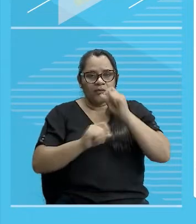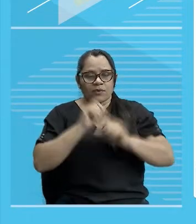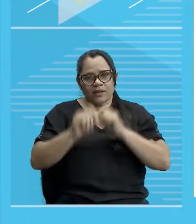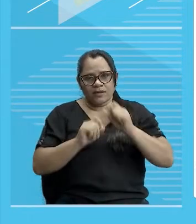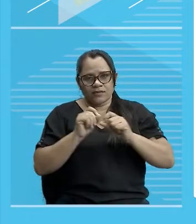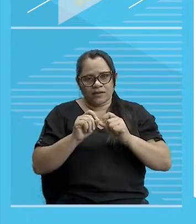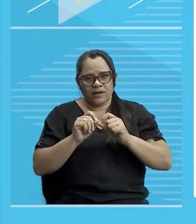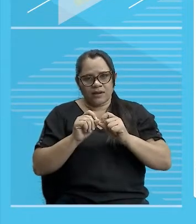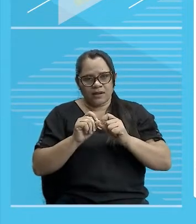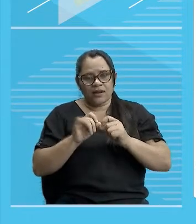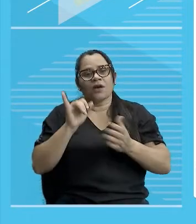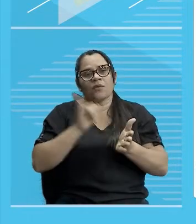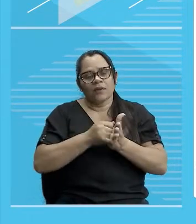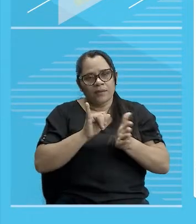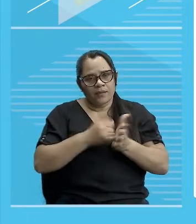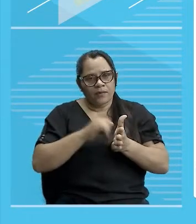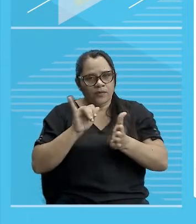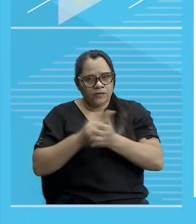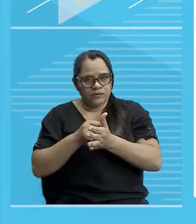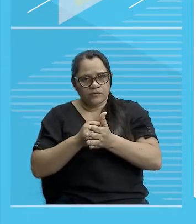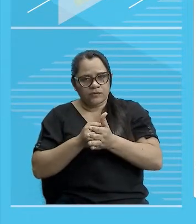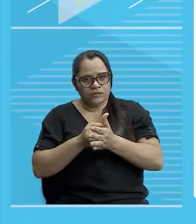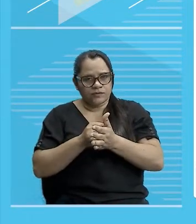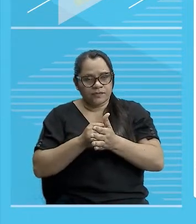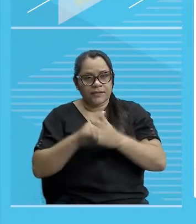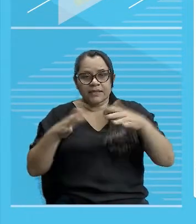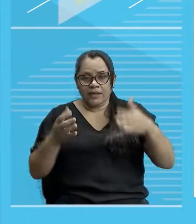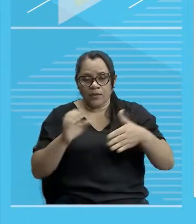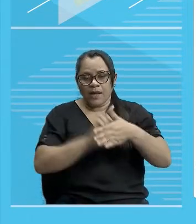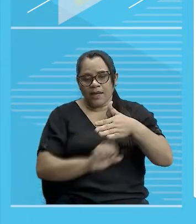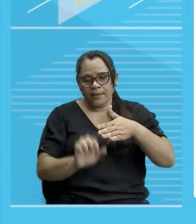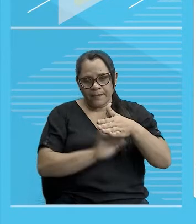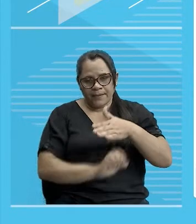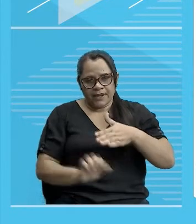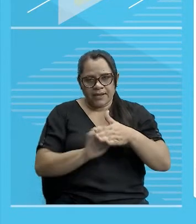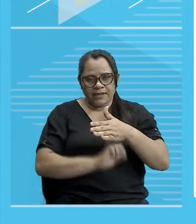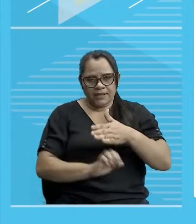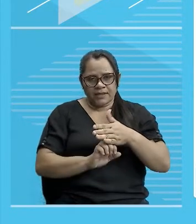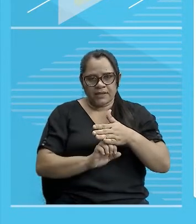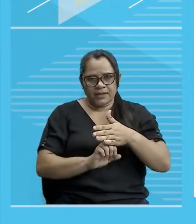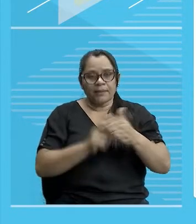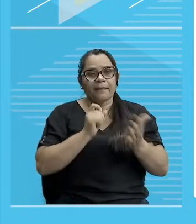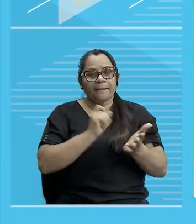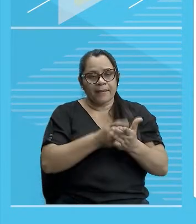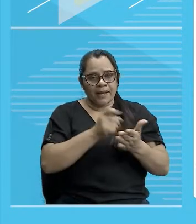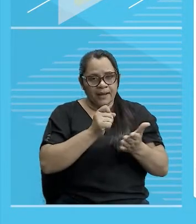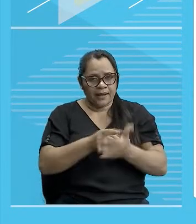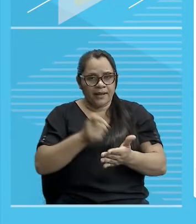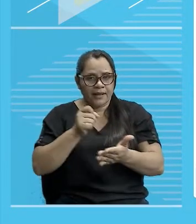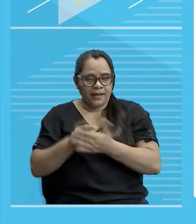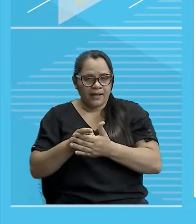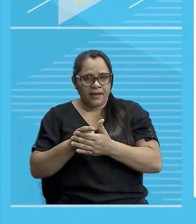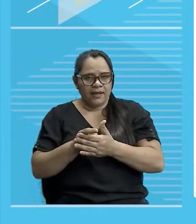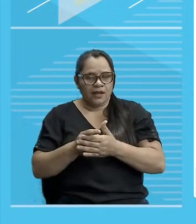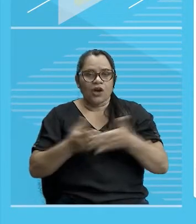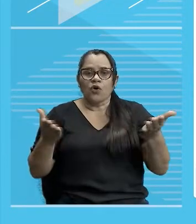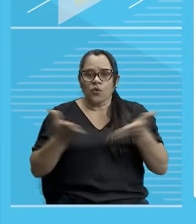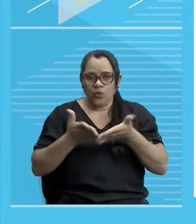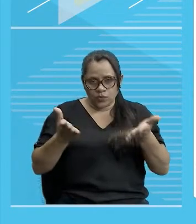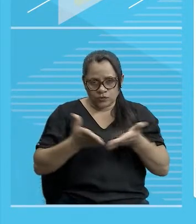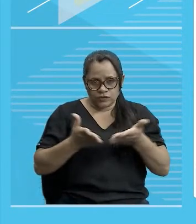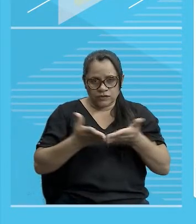o serviço das pessoas A empresa ela paga é tipo assim se tu gasta hoje com funcionário